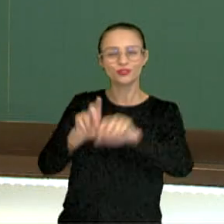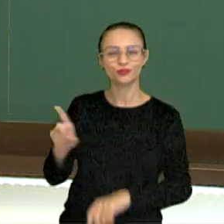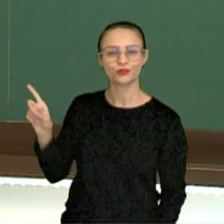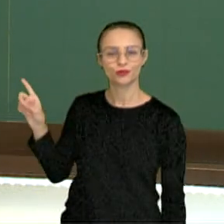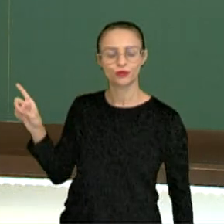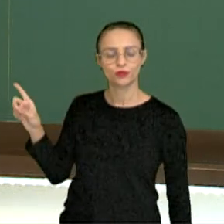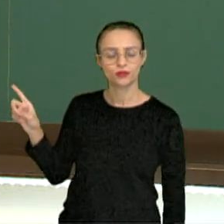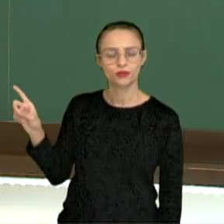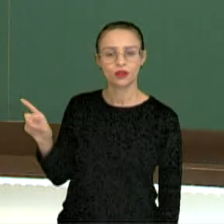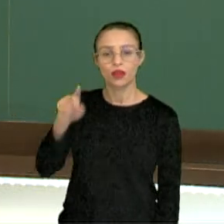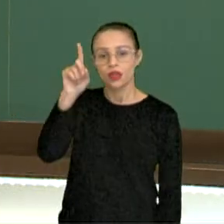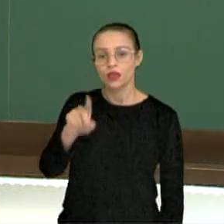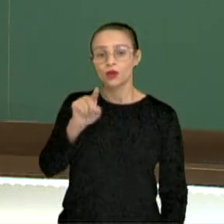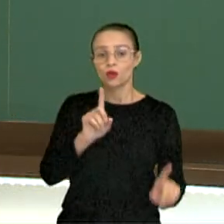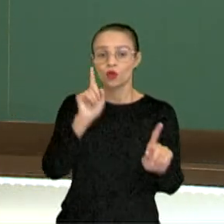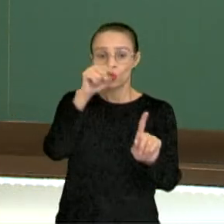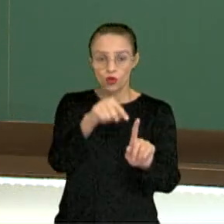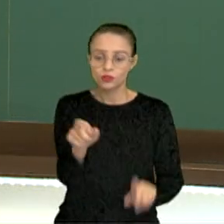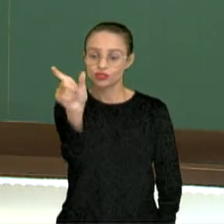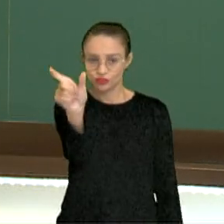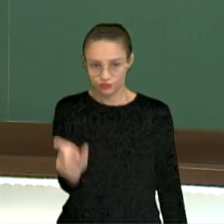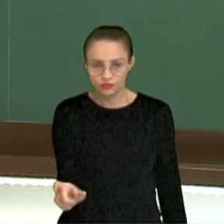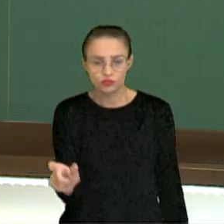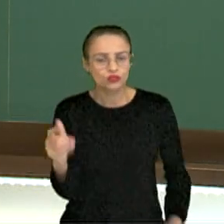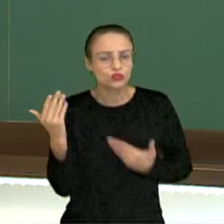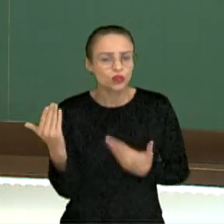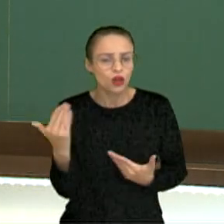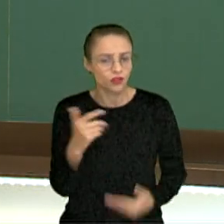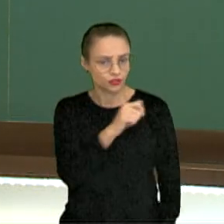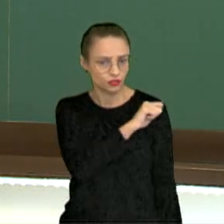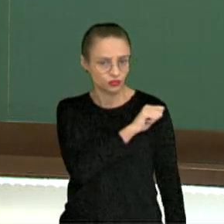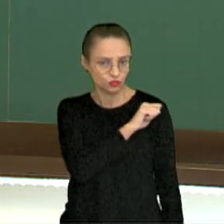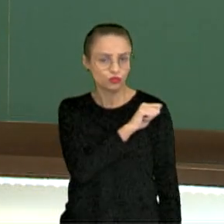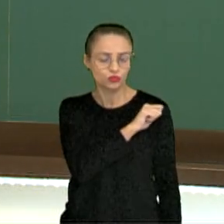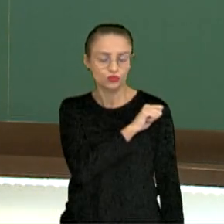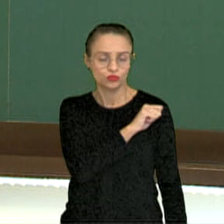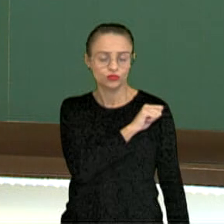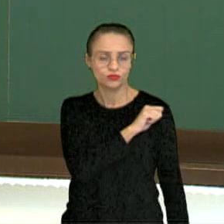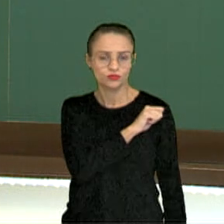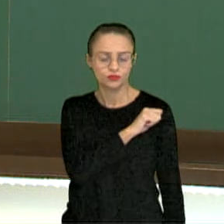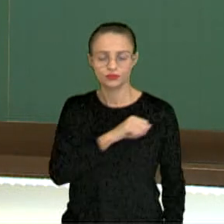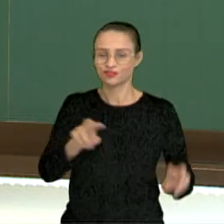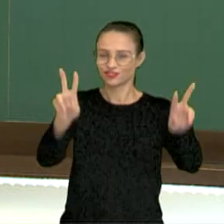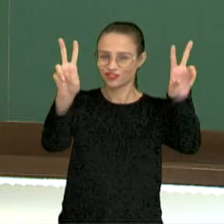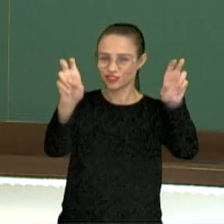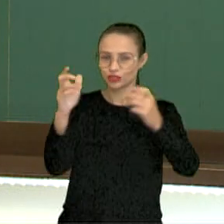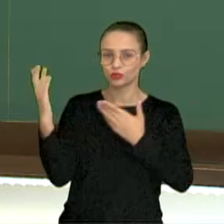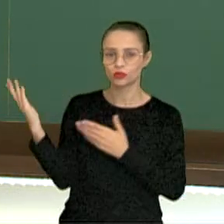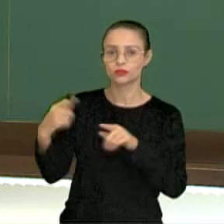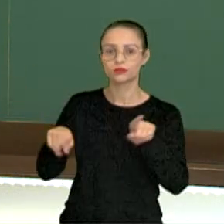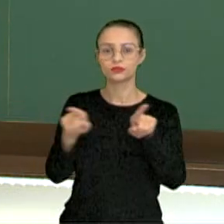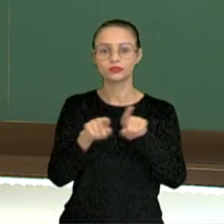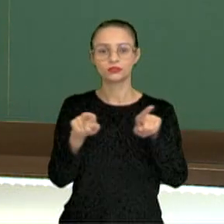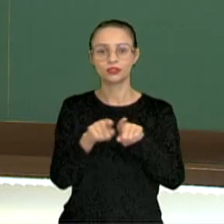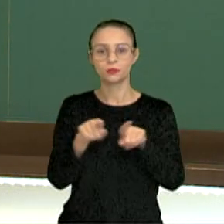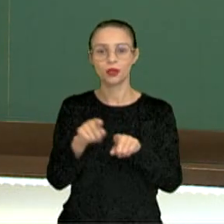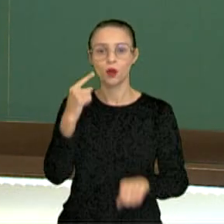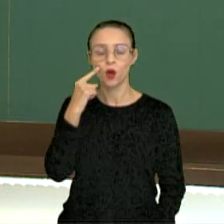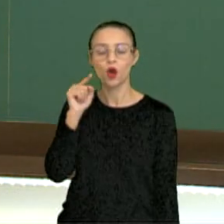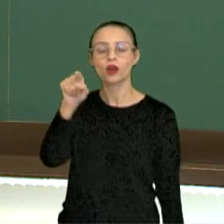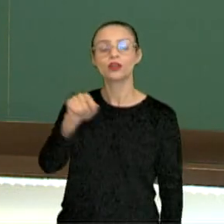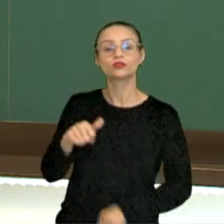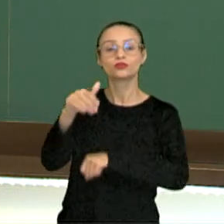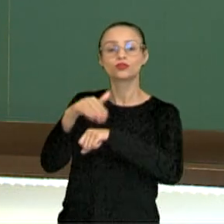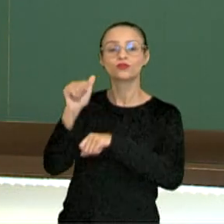ela é direcionada a um jovem estudante. Isso mesmo, aparece no título e ainda no vocativo.